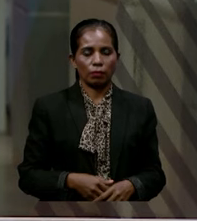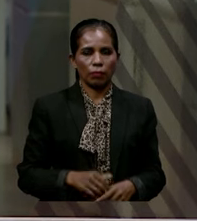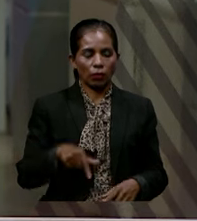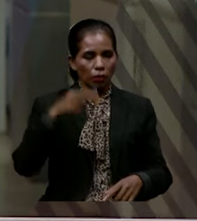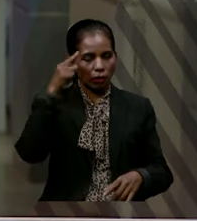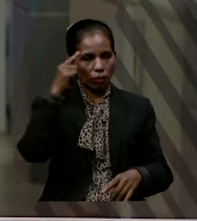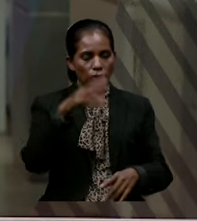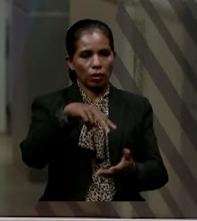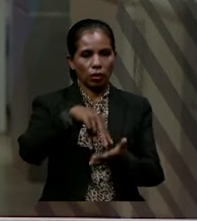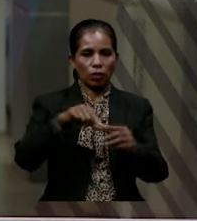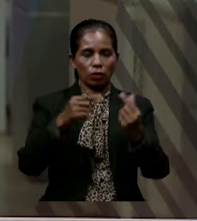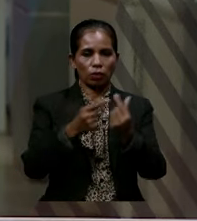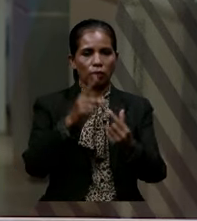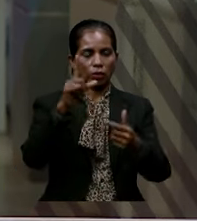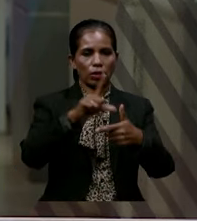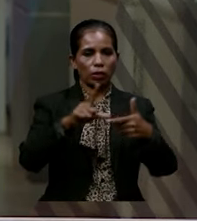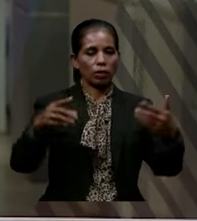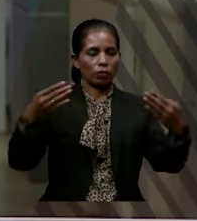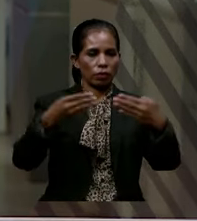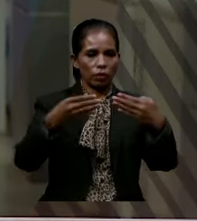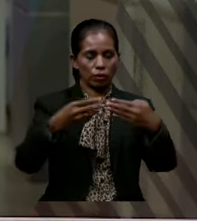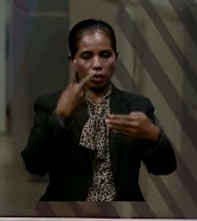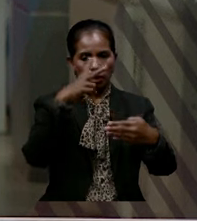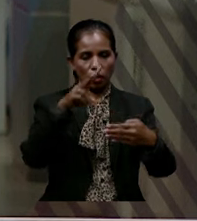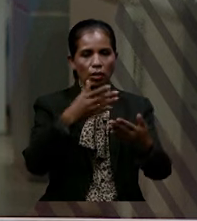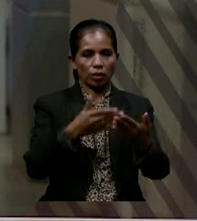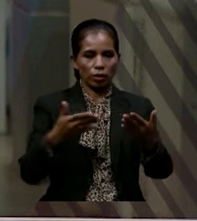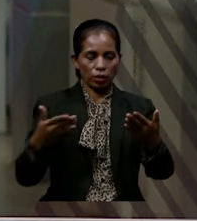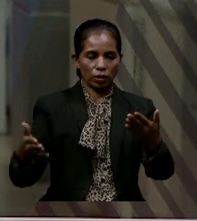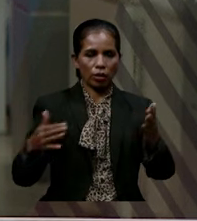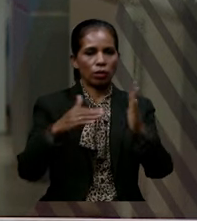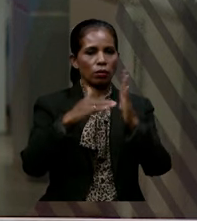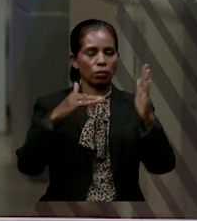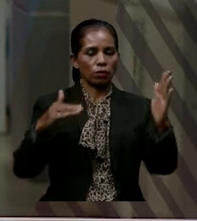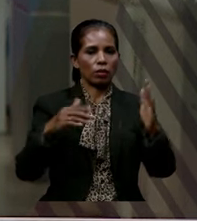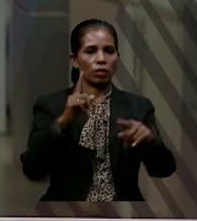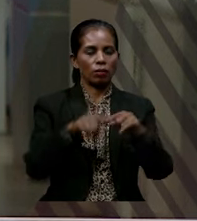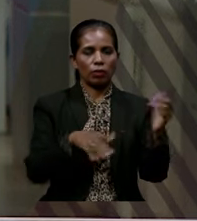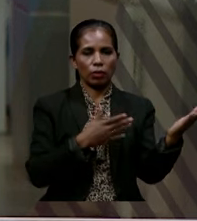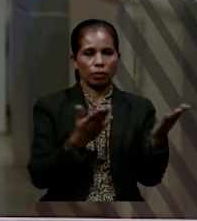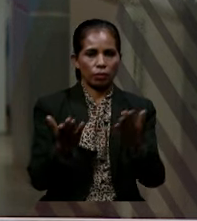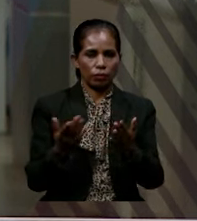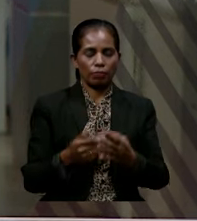Governo se estabelece equipa ida e a linha fronteira onde controla a ação contra bando.